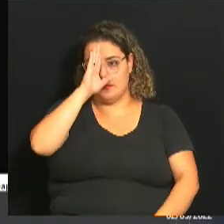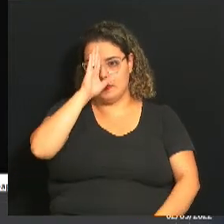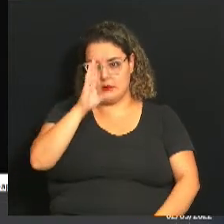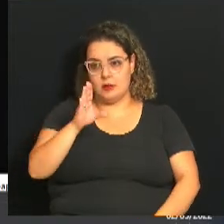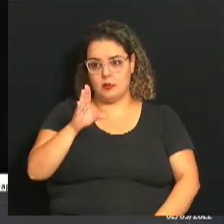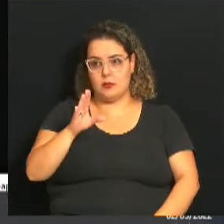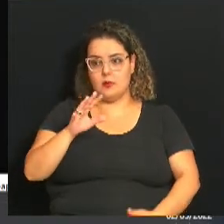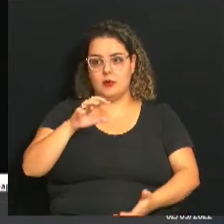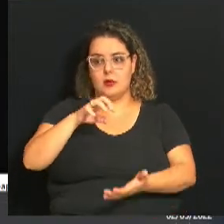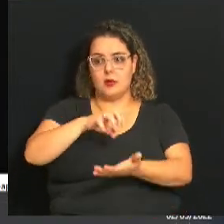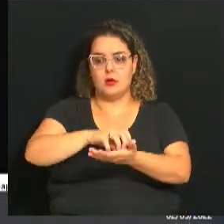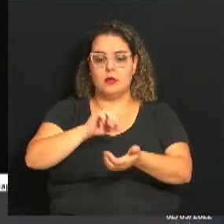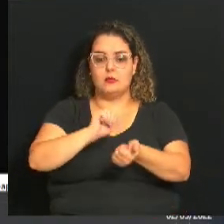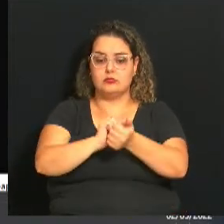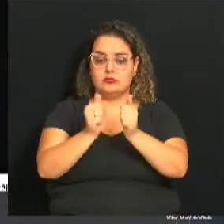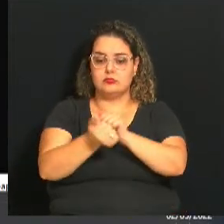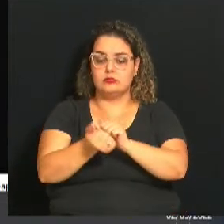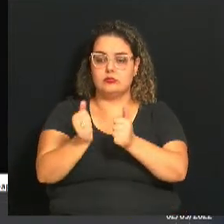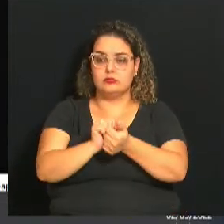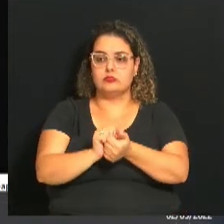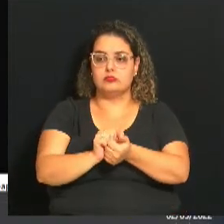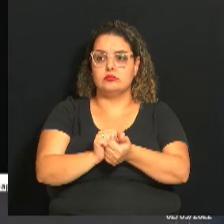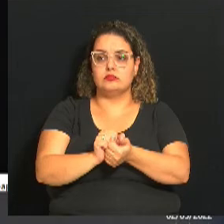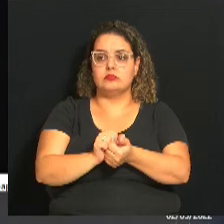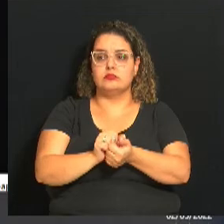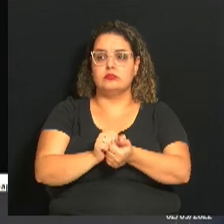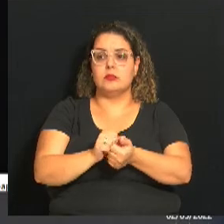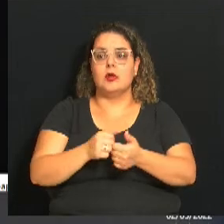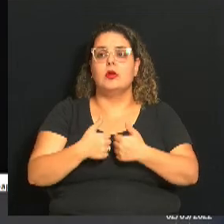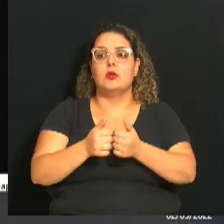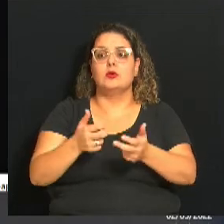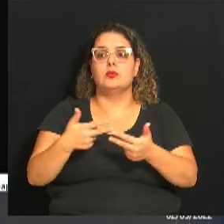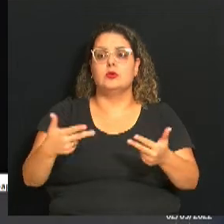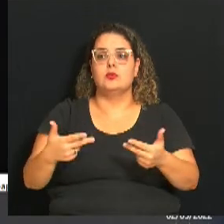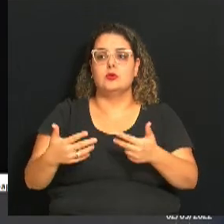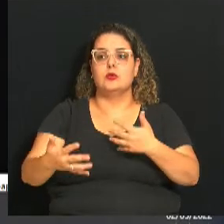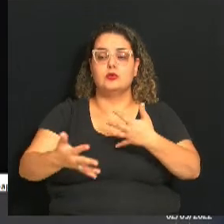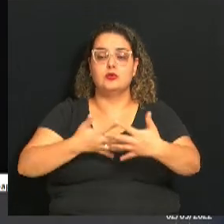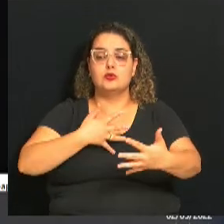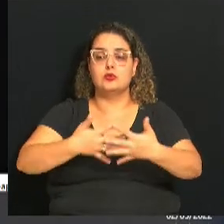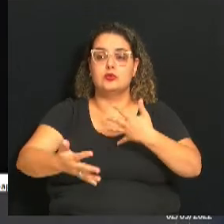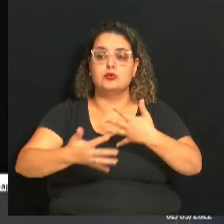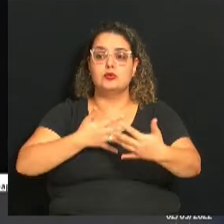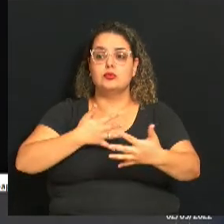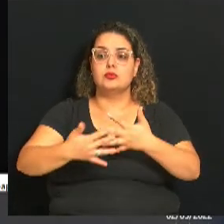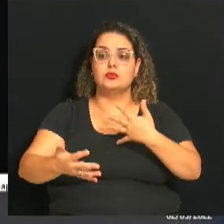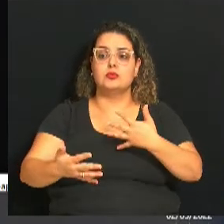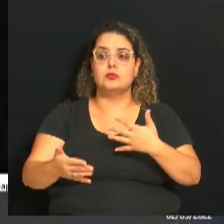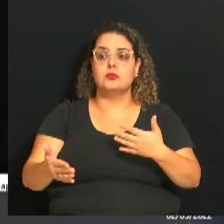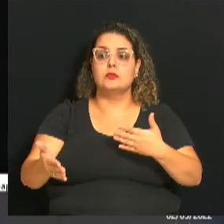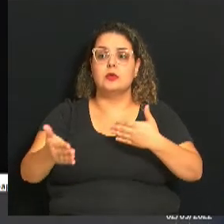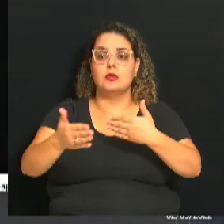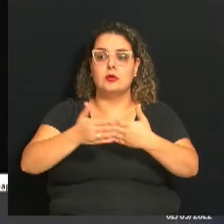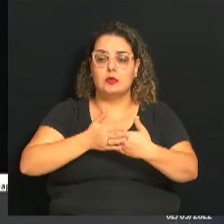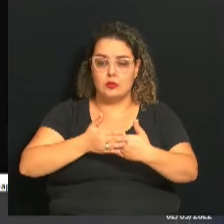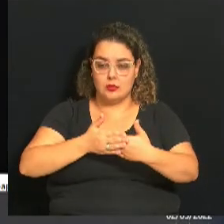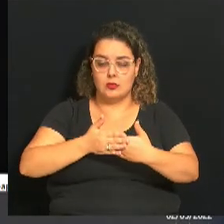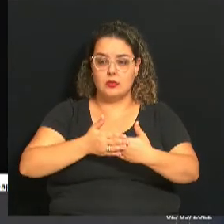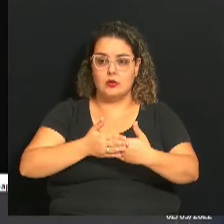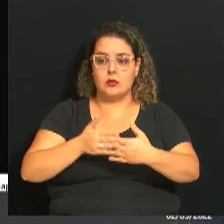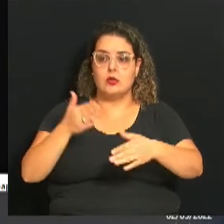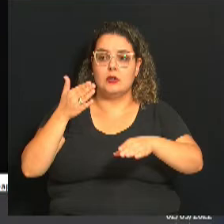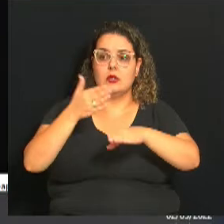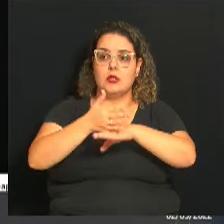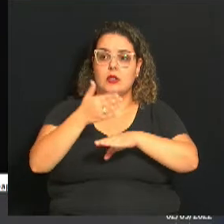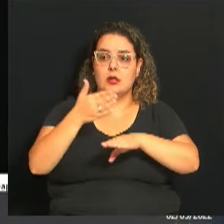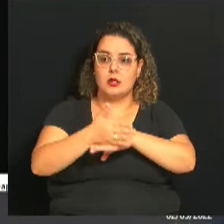reestruturação do transporte e a reforma dos terminais, a informação que nós temos é que esses terminais serão fechados e só terão acesso